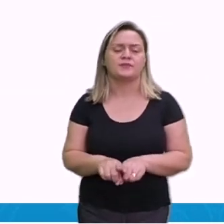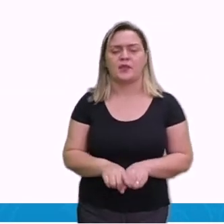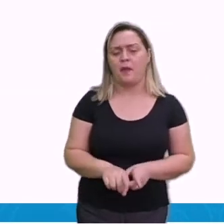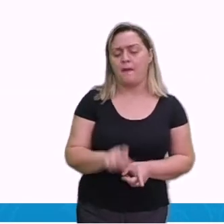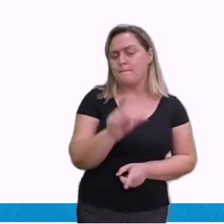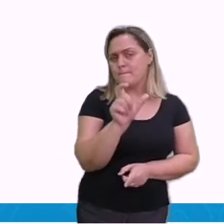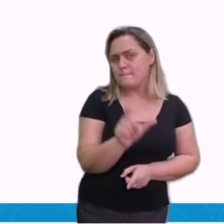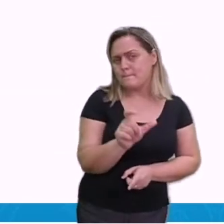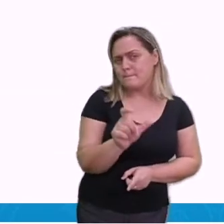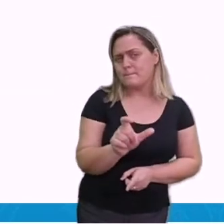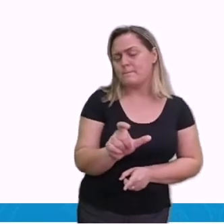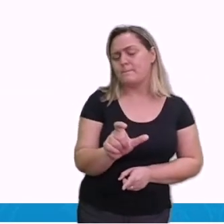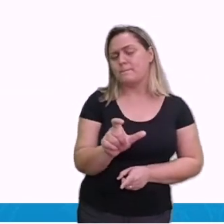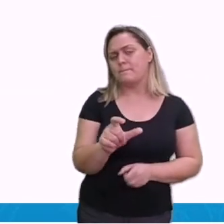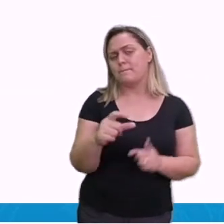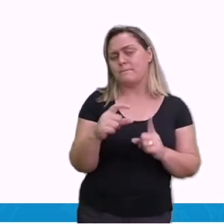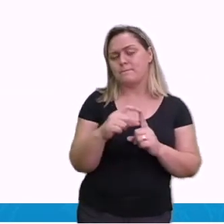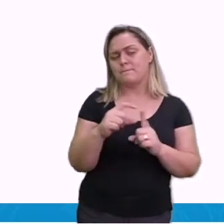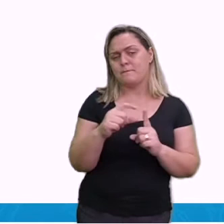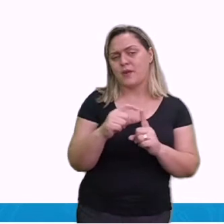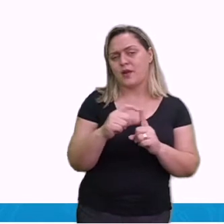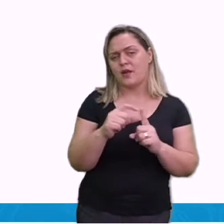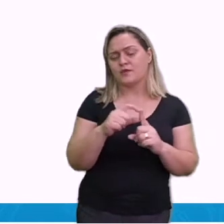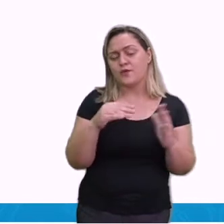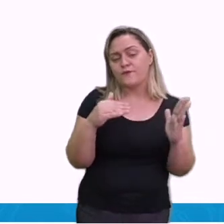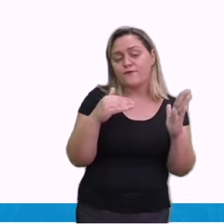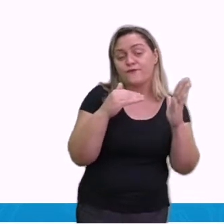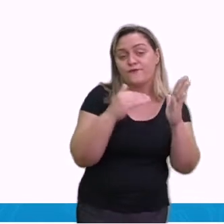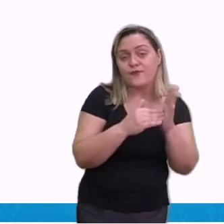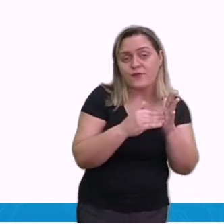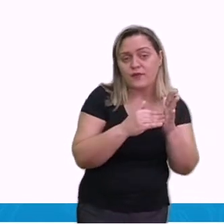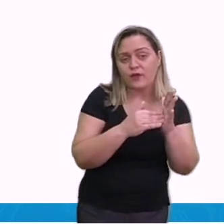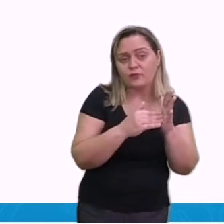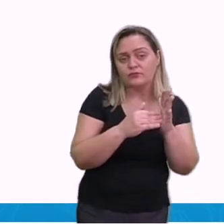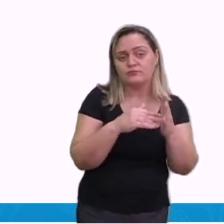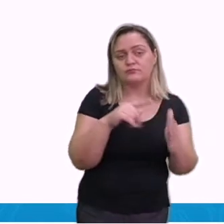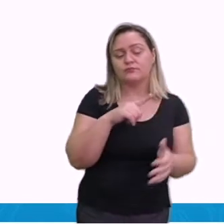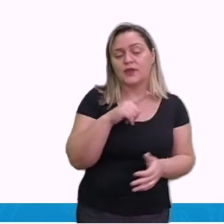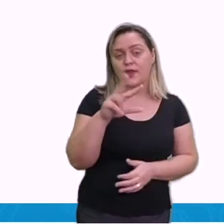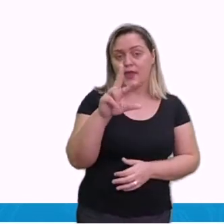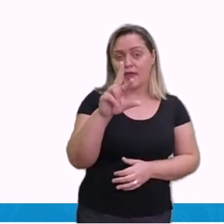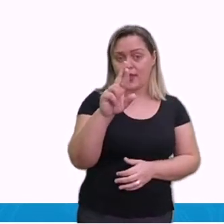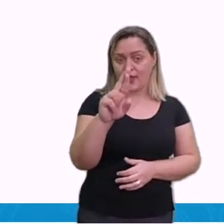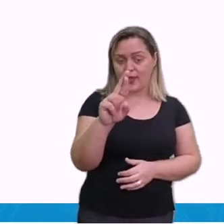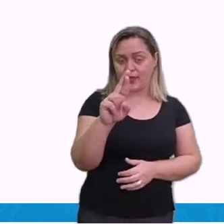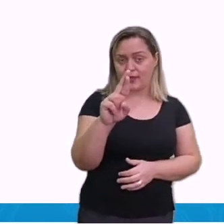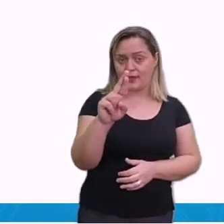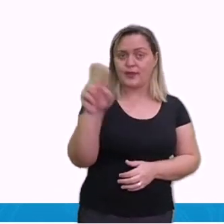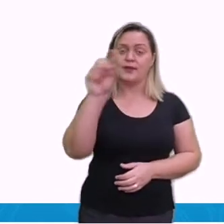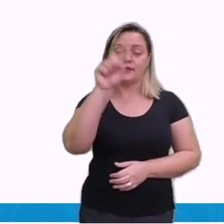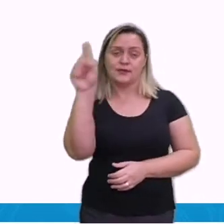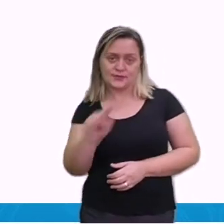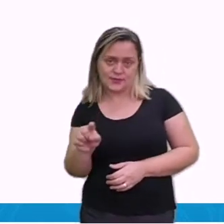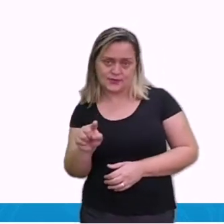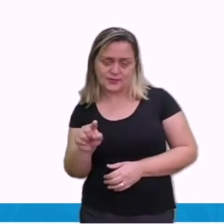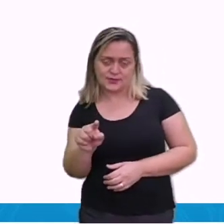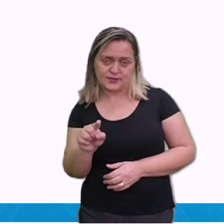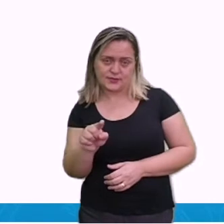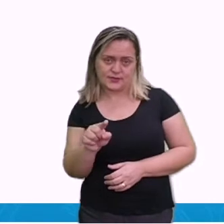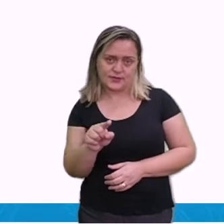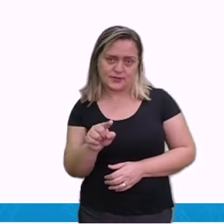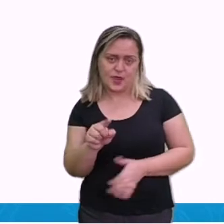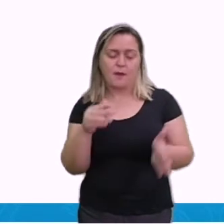que terminam com as consoantes R e Z, outra regra, anote aí no seu caderno. As